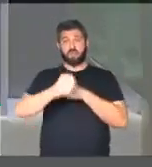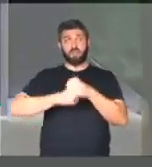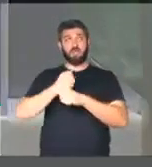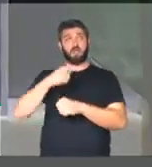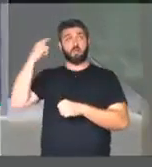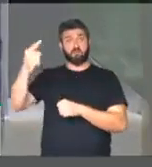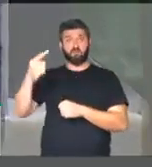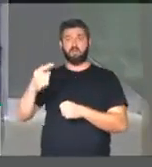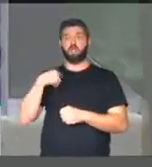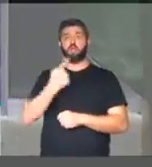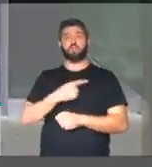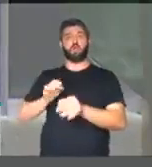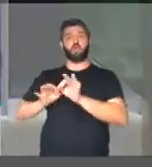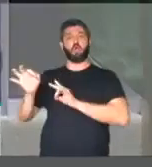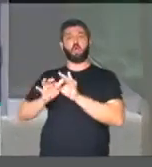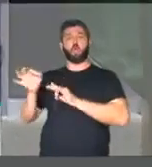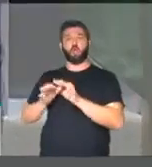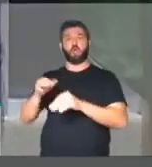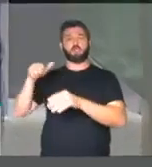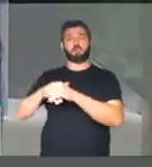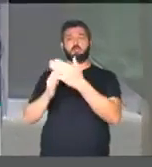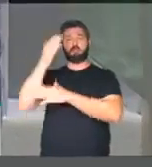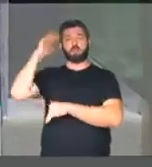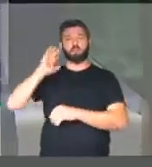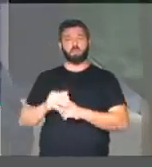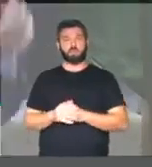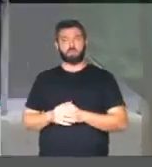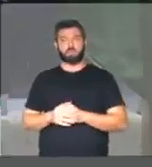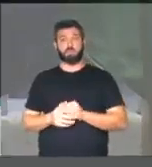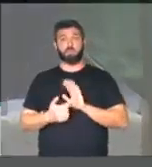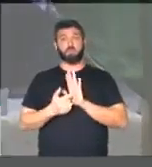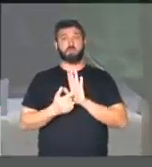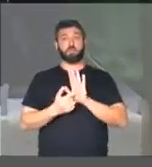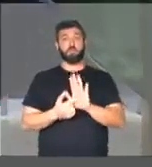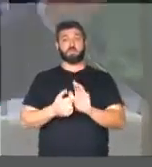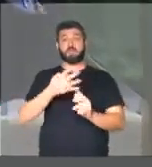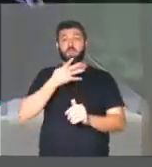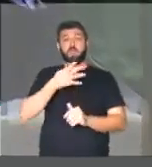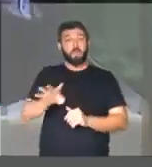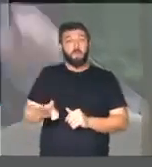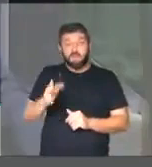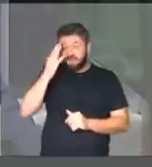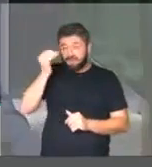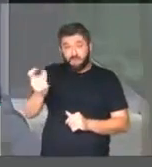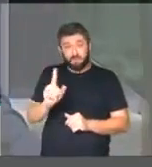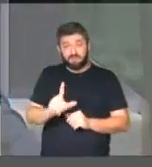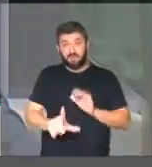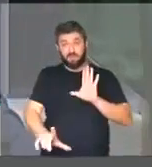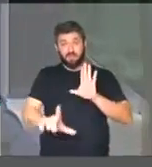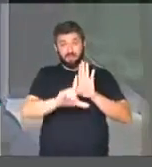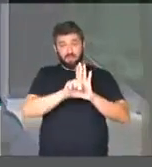ano que vem nós vamos fazer depois de eleitos. Revelando que sequer sabia que a